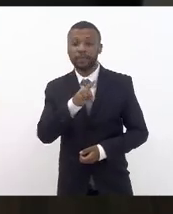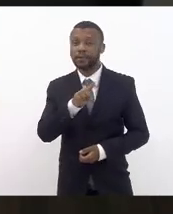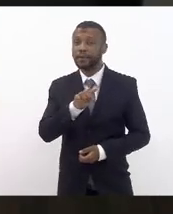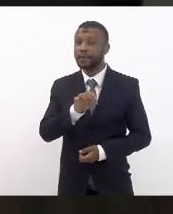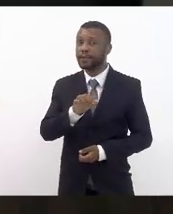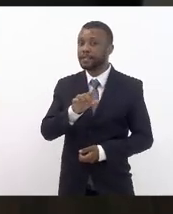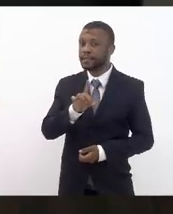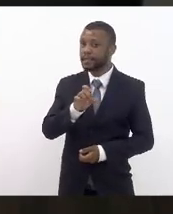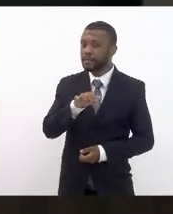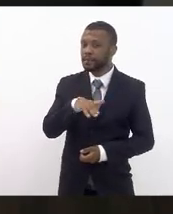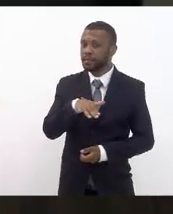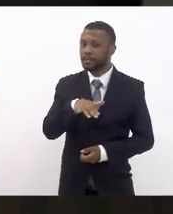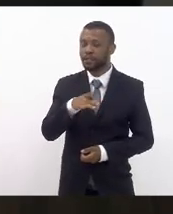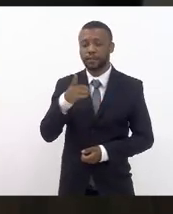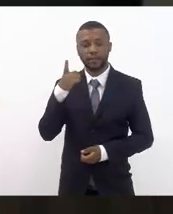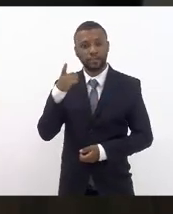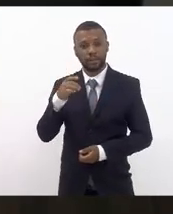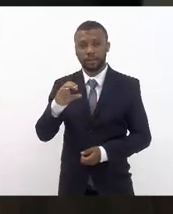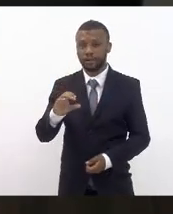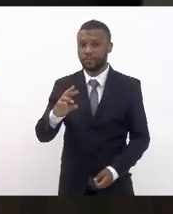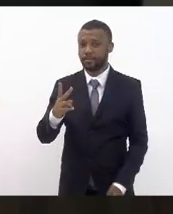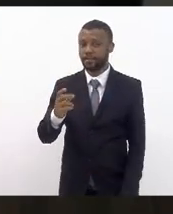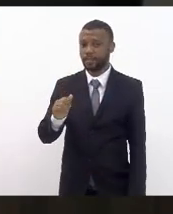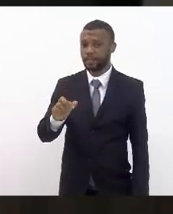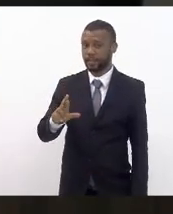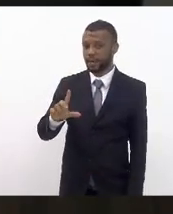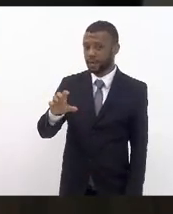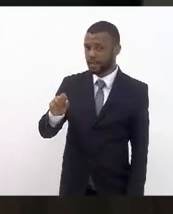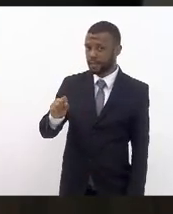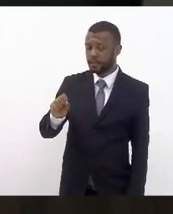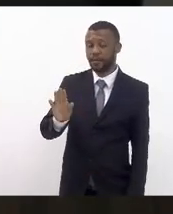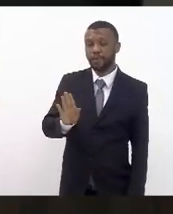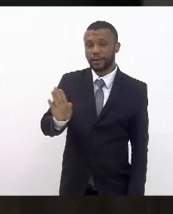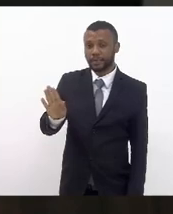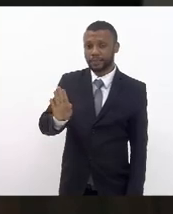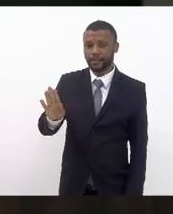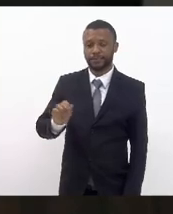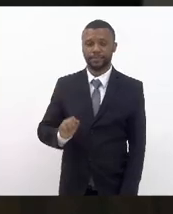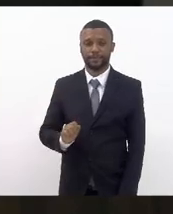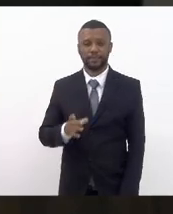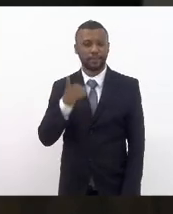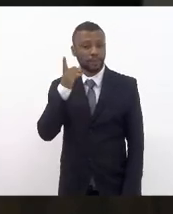Batista. Deputado Charles Batista. Deputada Marta Rocha.